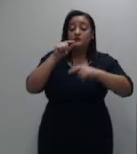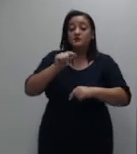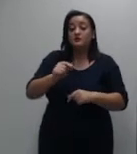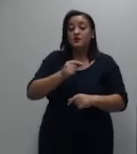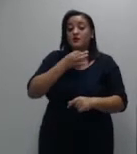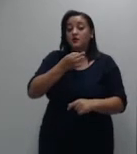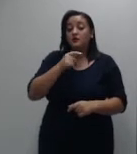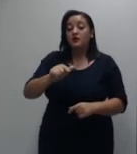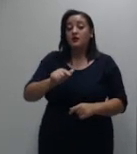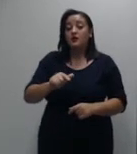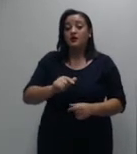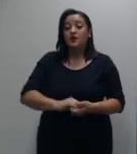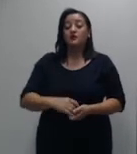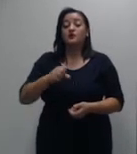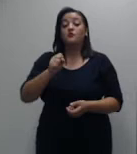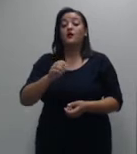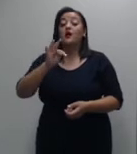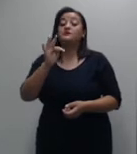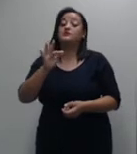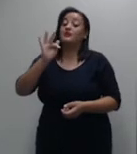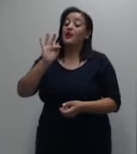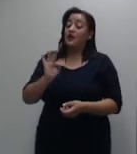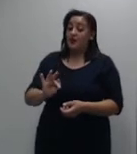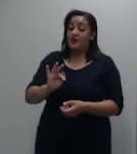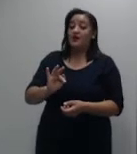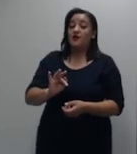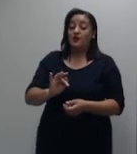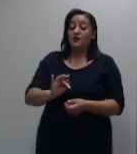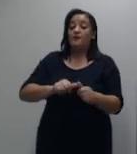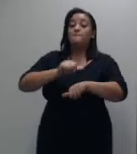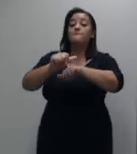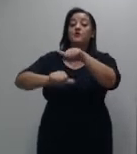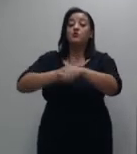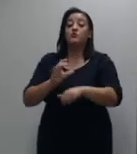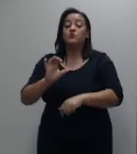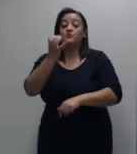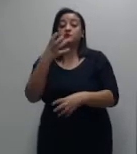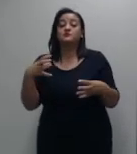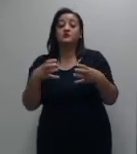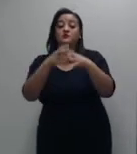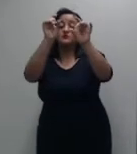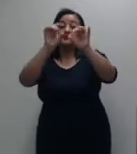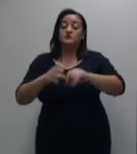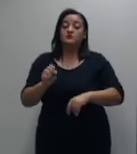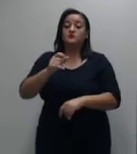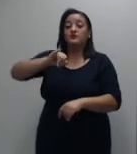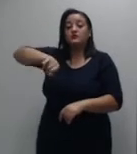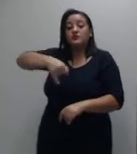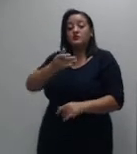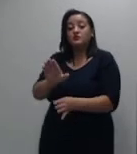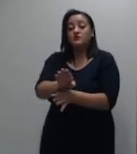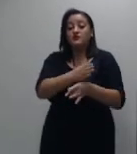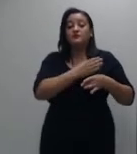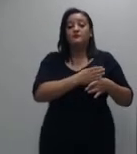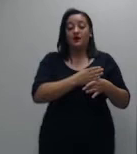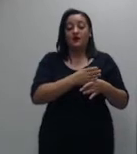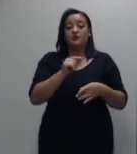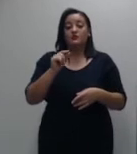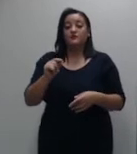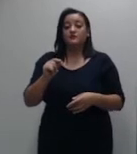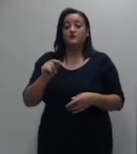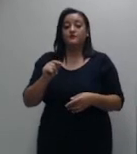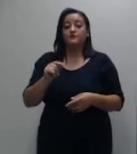mente Supremo Tribunal Federal eu vou uma decisão da corte especial do STJ e afastamento dos